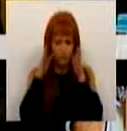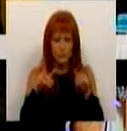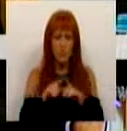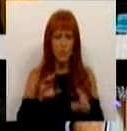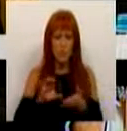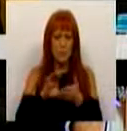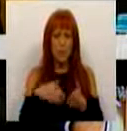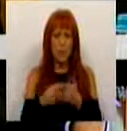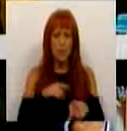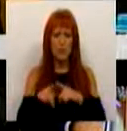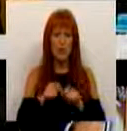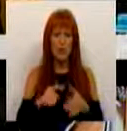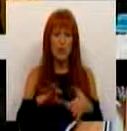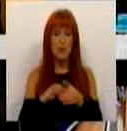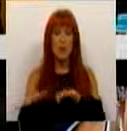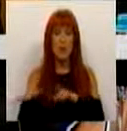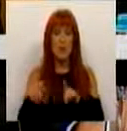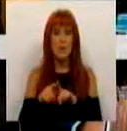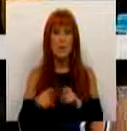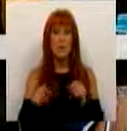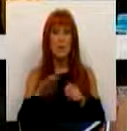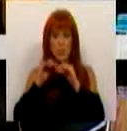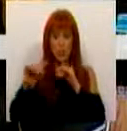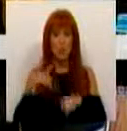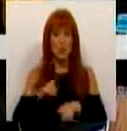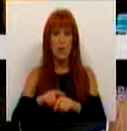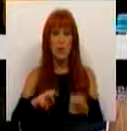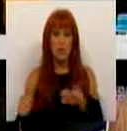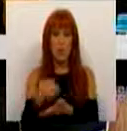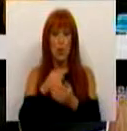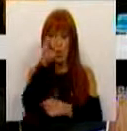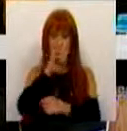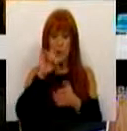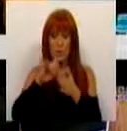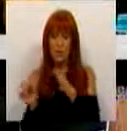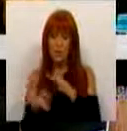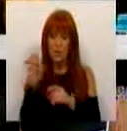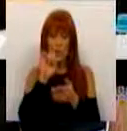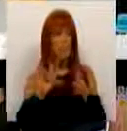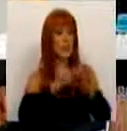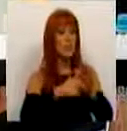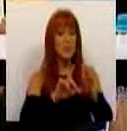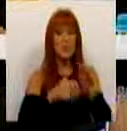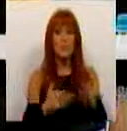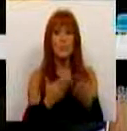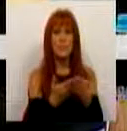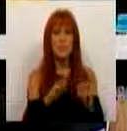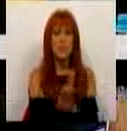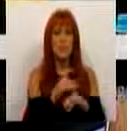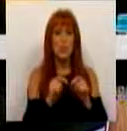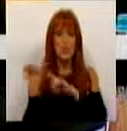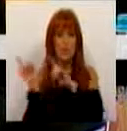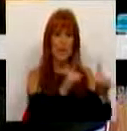no financiamento de uma política de mobilidade sustentável. 1/3 dos recursos do Fundo Ambiental canalizados para novos projetos serão aplicados no setor